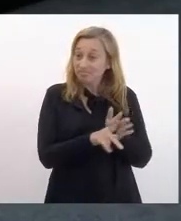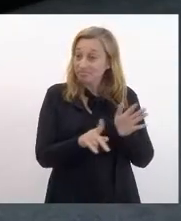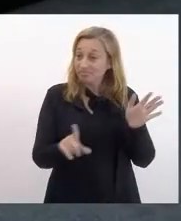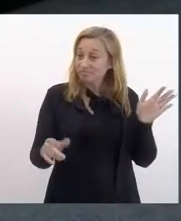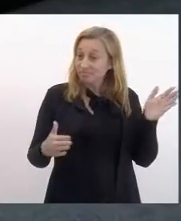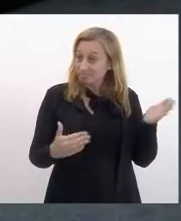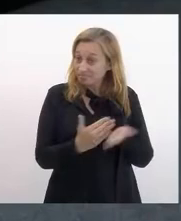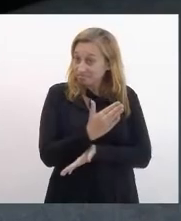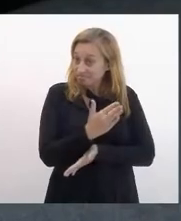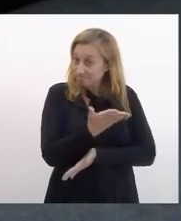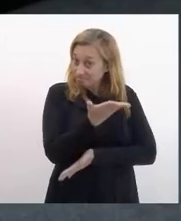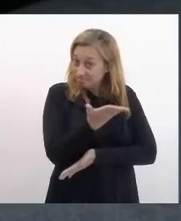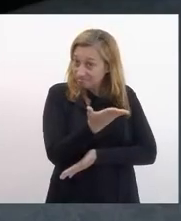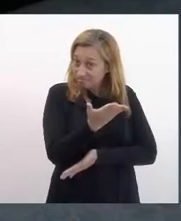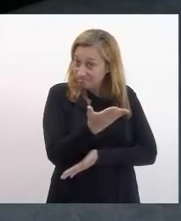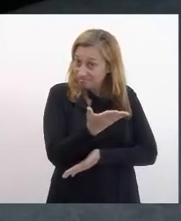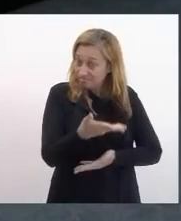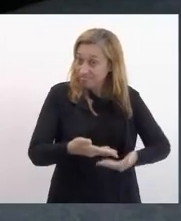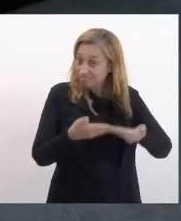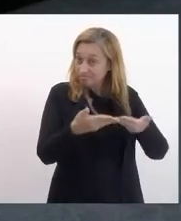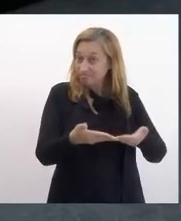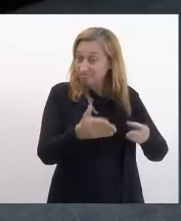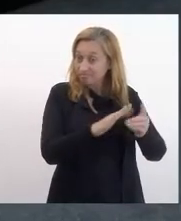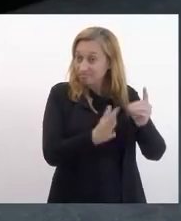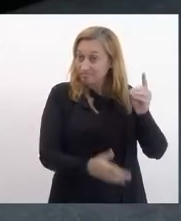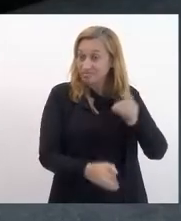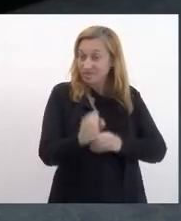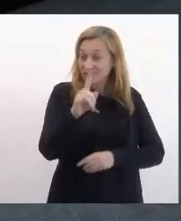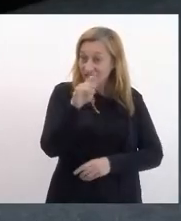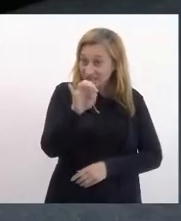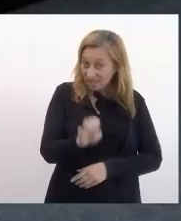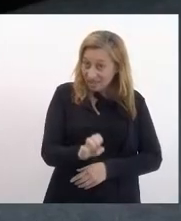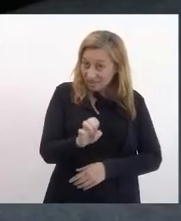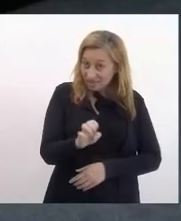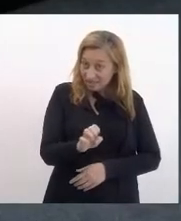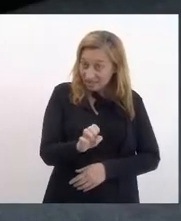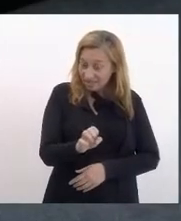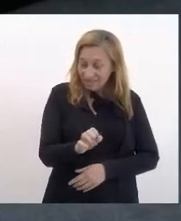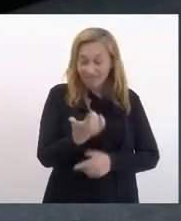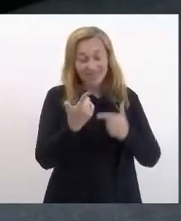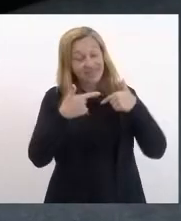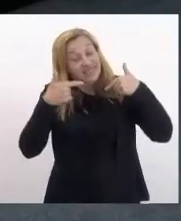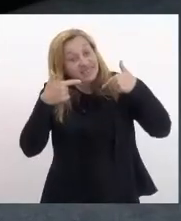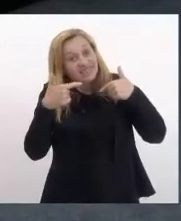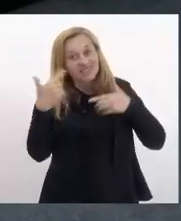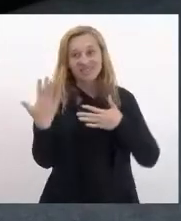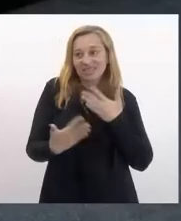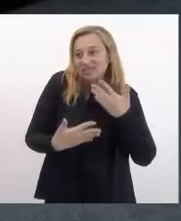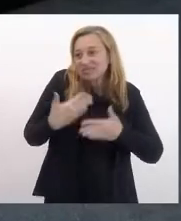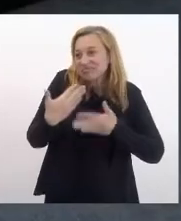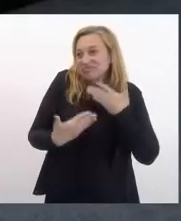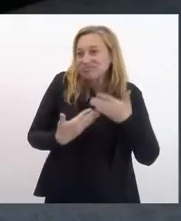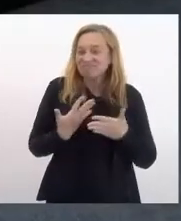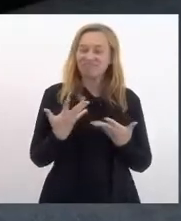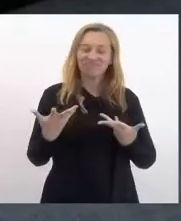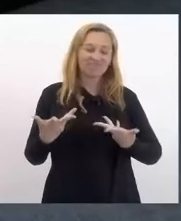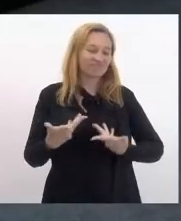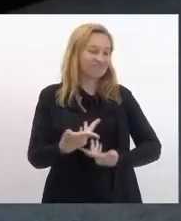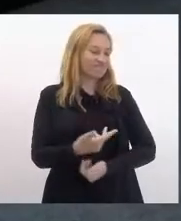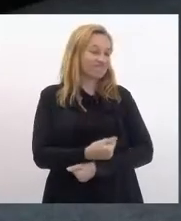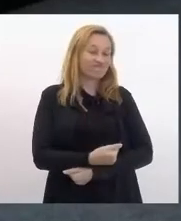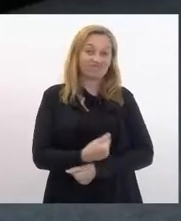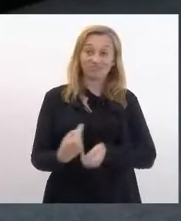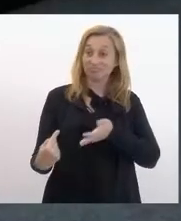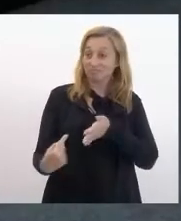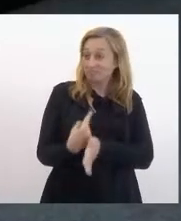aprovada pós-morte, vai entregar a medalha Zequete, tanto riso, tanta alegria, né? Que beleza, né? Se alguém